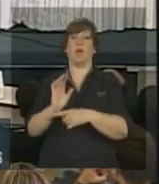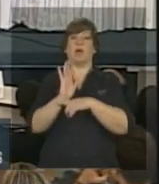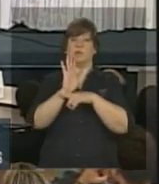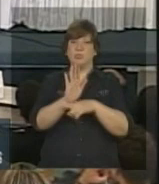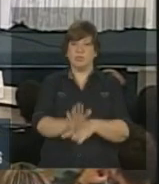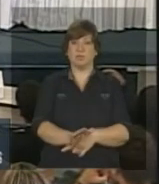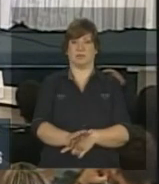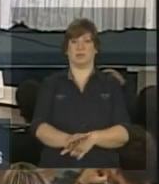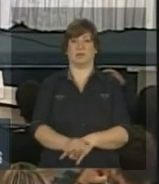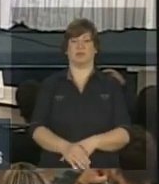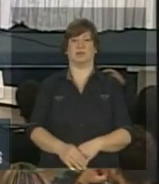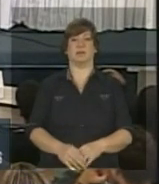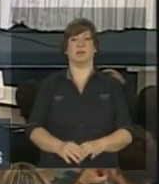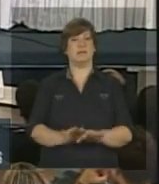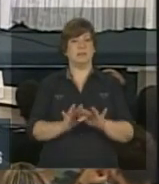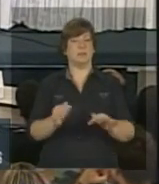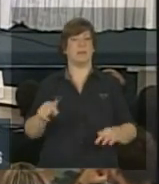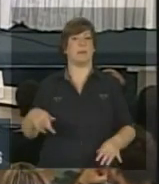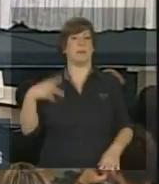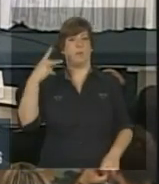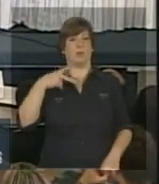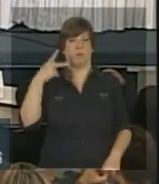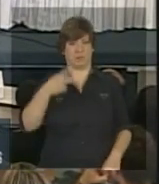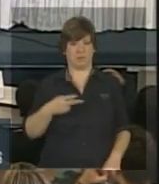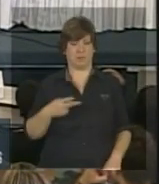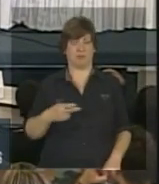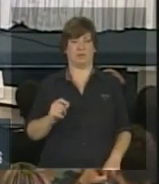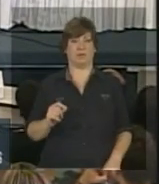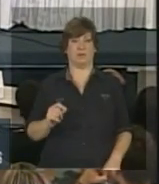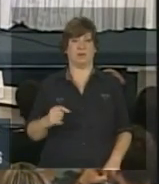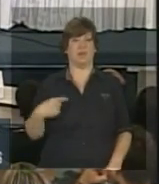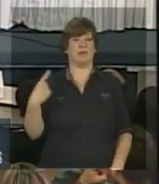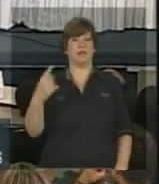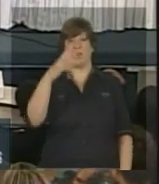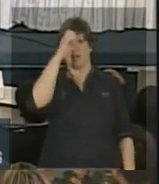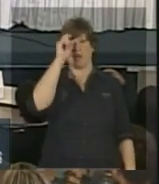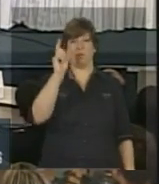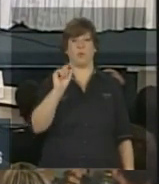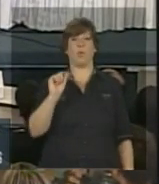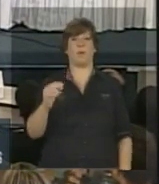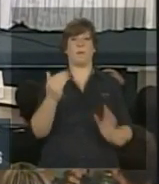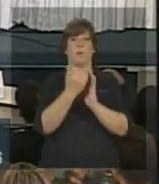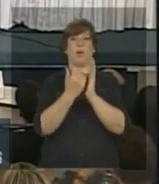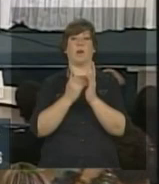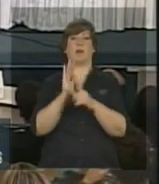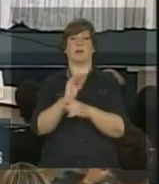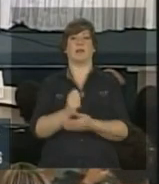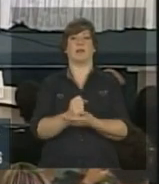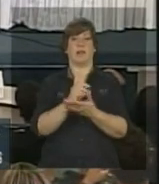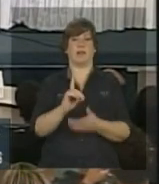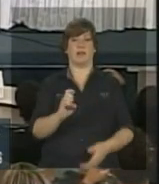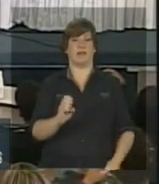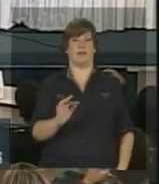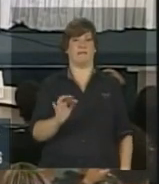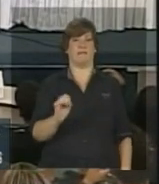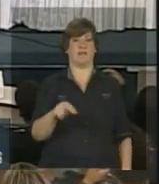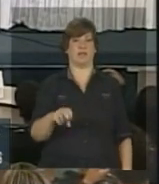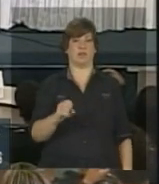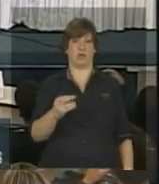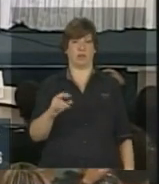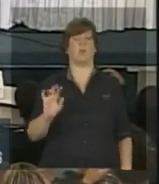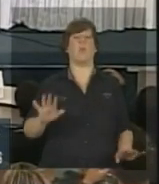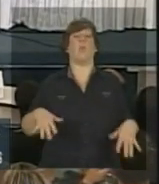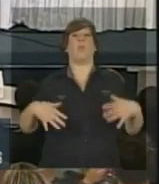política, que não compreendem o que é o programa de defensores? Qual é a especificidade do